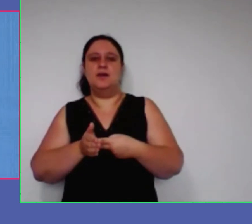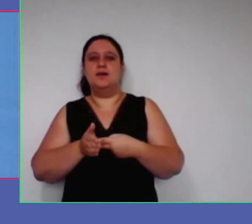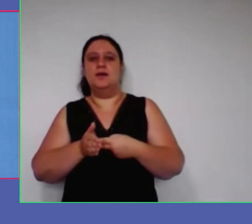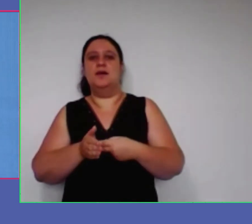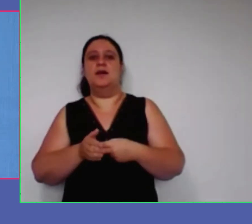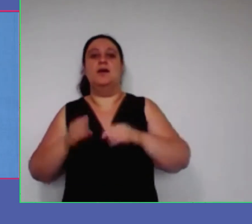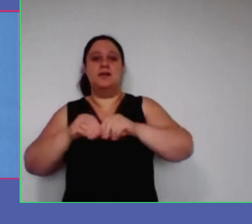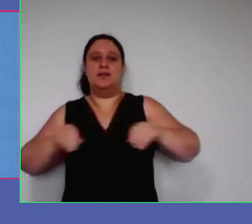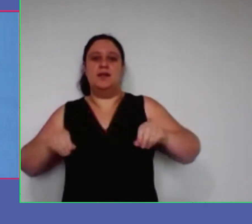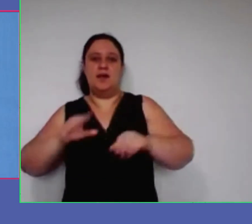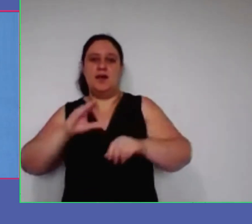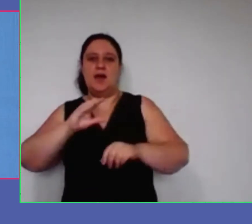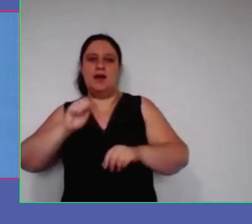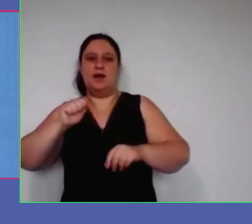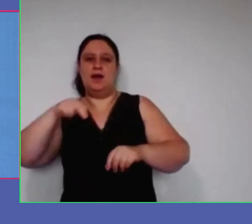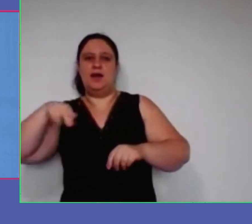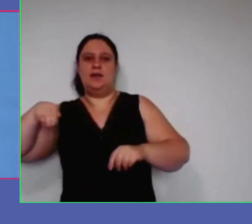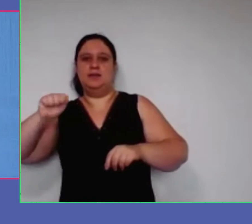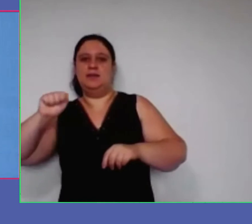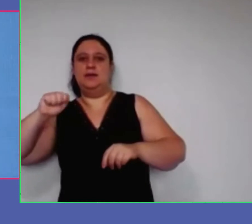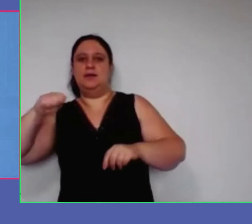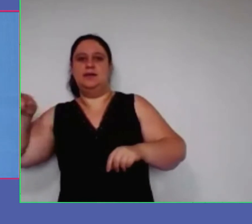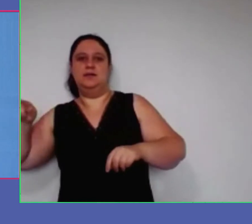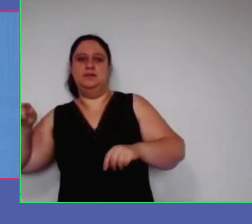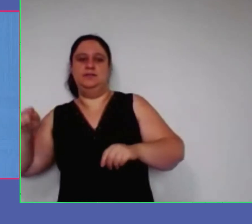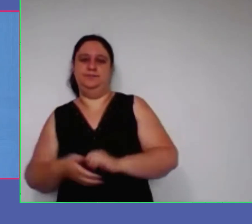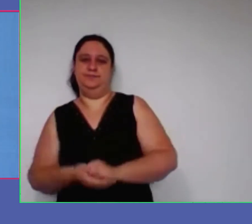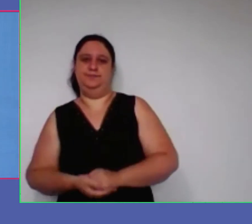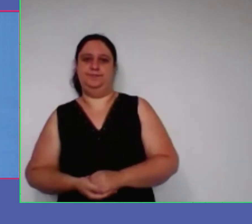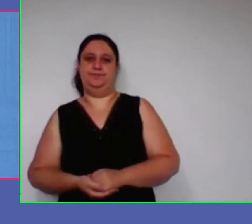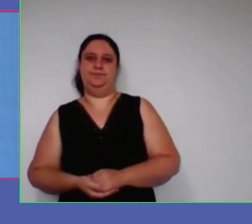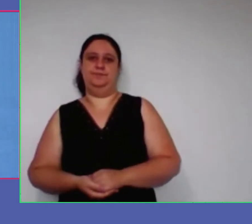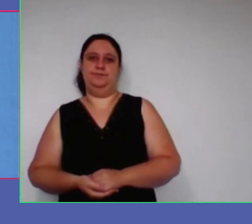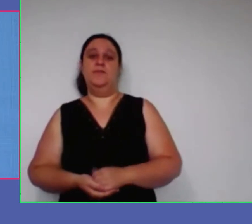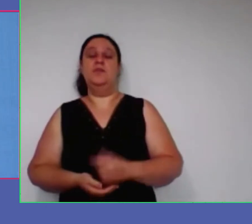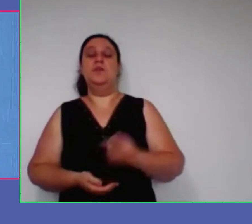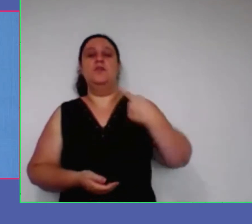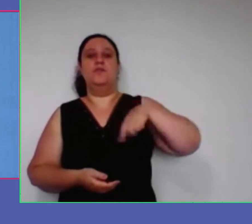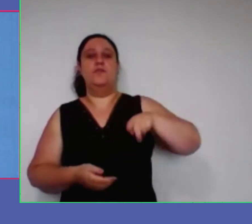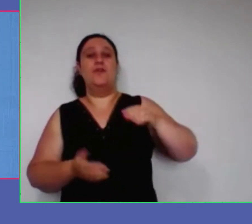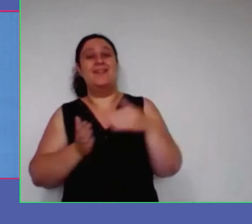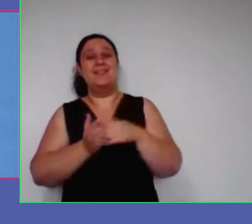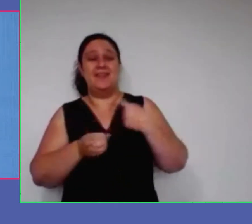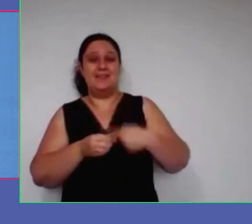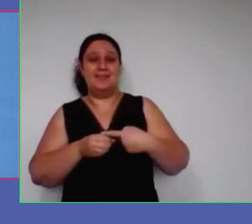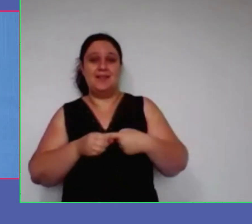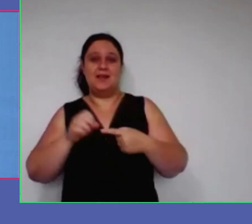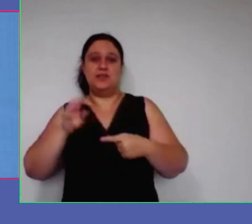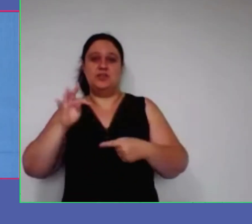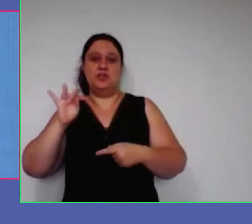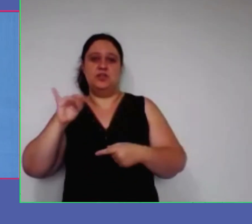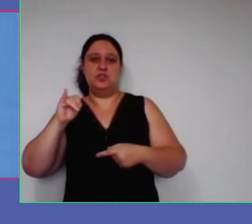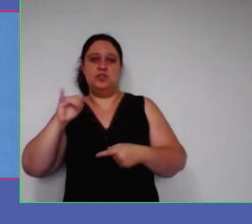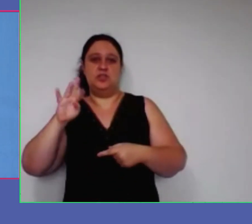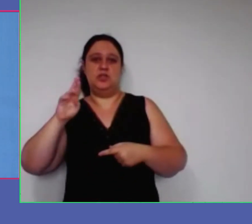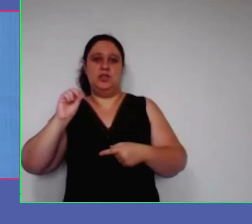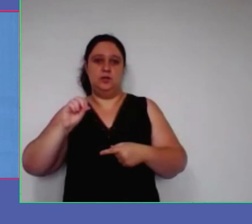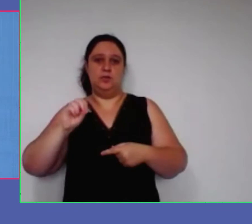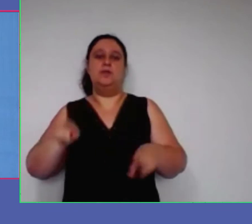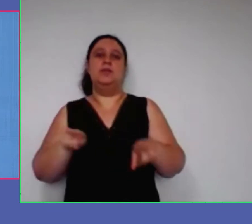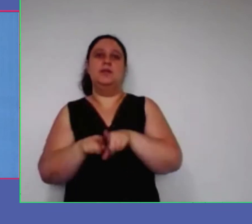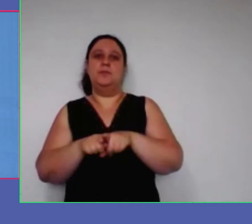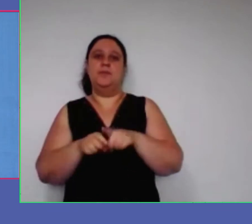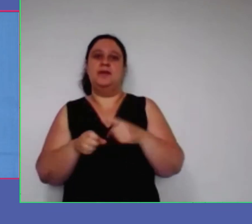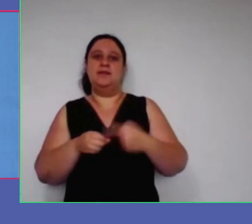fora da mesa, foi até Tiro e Sidom. Tiro e Sidom, irmãos, ali estão os